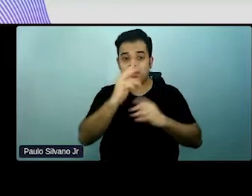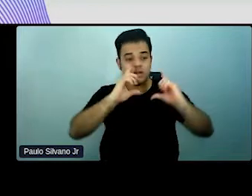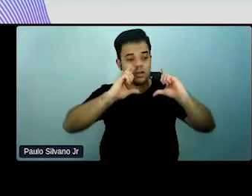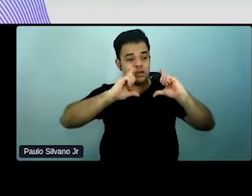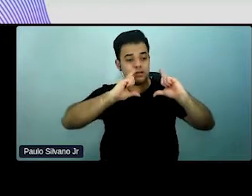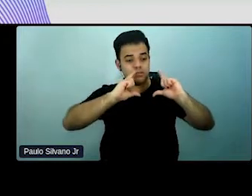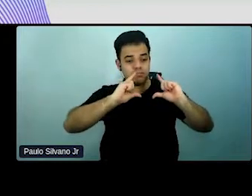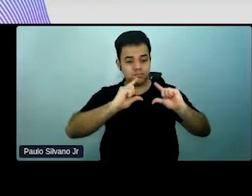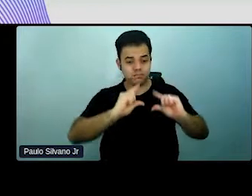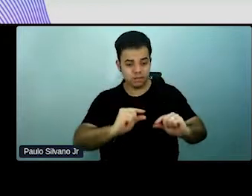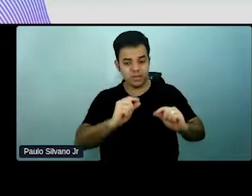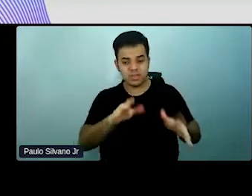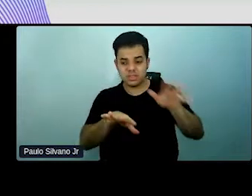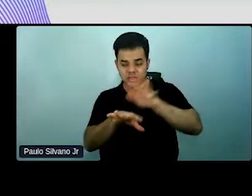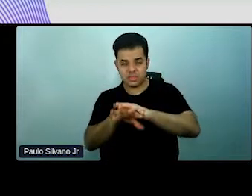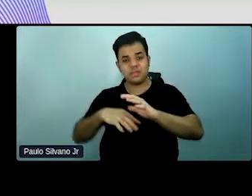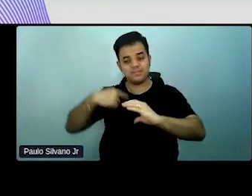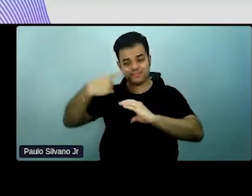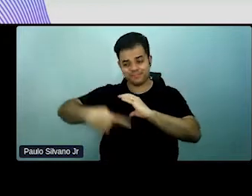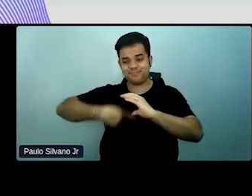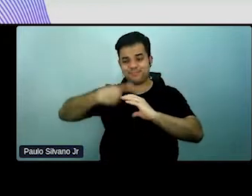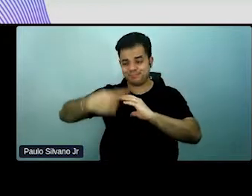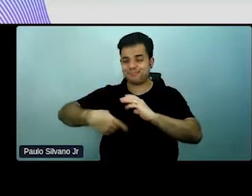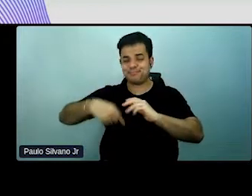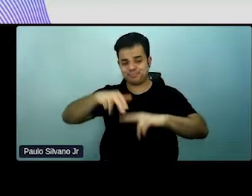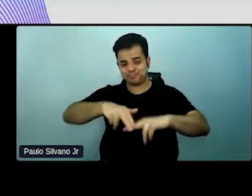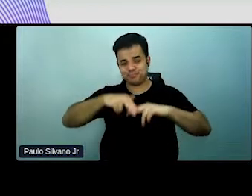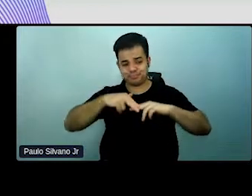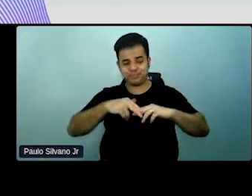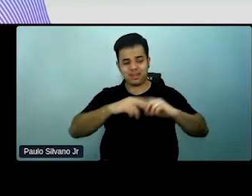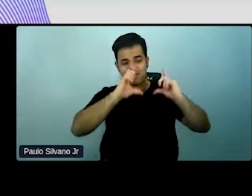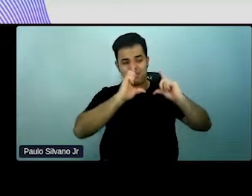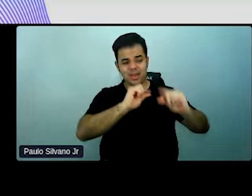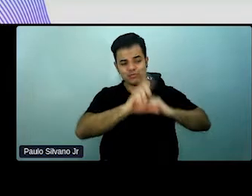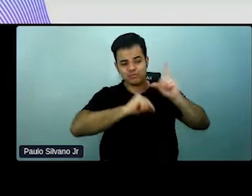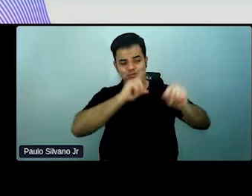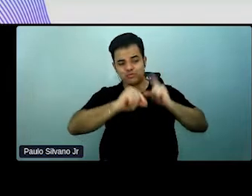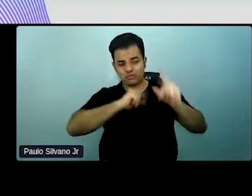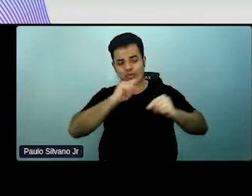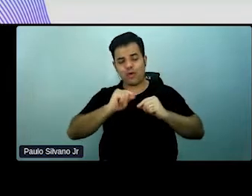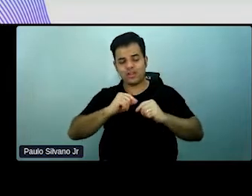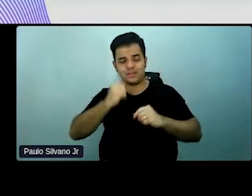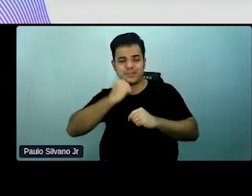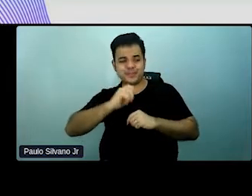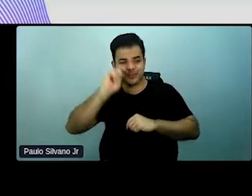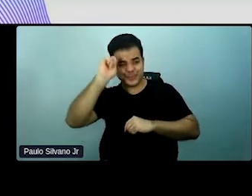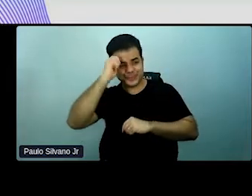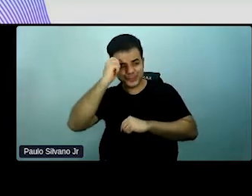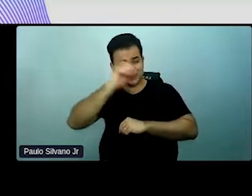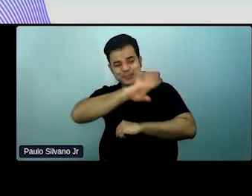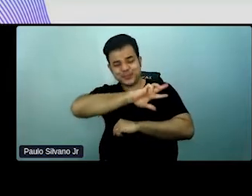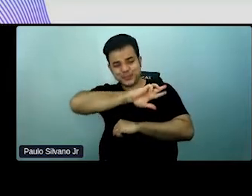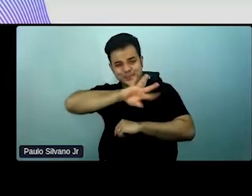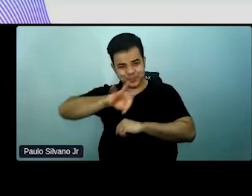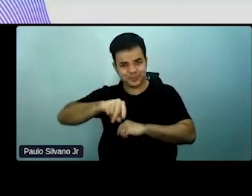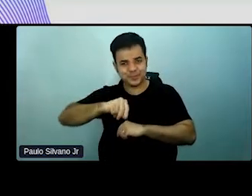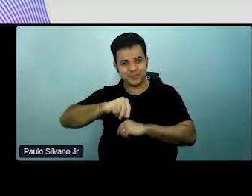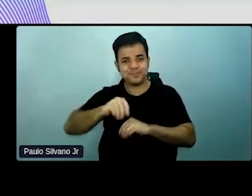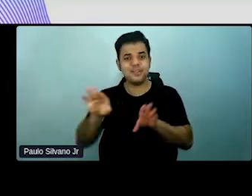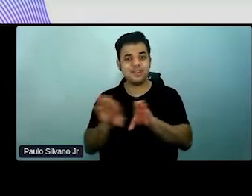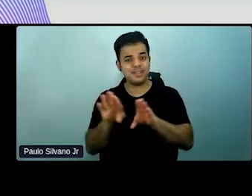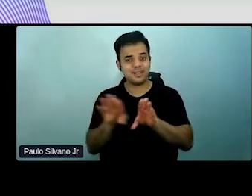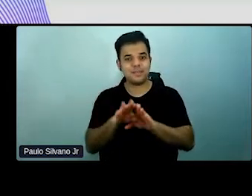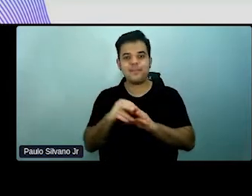nosso poder de integração no mundo. São coletâneas que a Wanda até trouxe de puxar isso